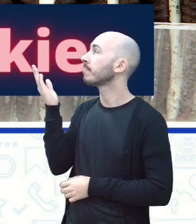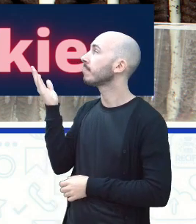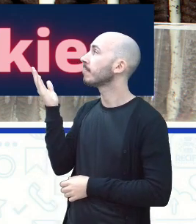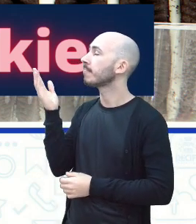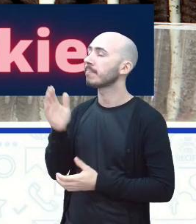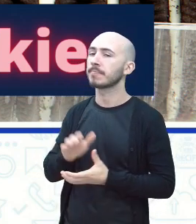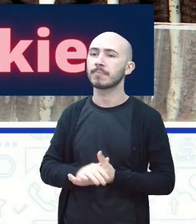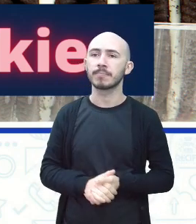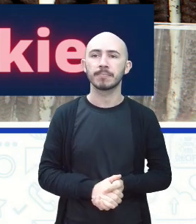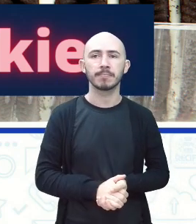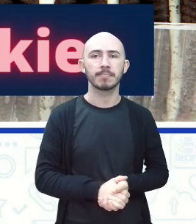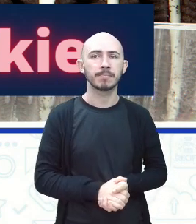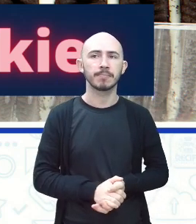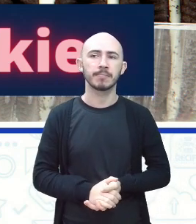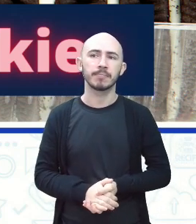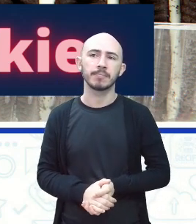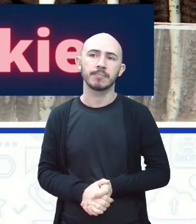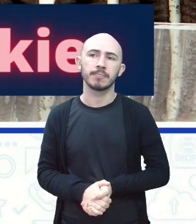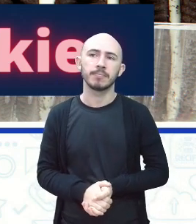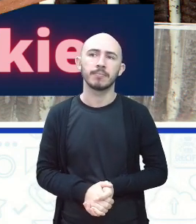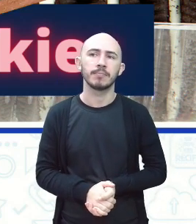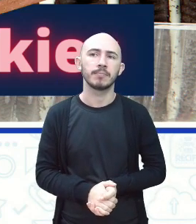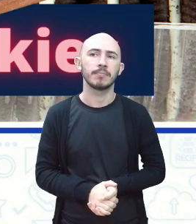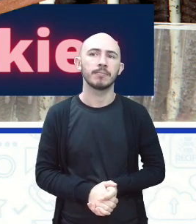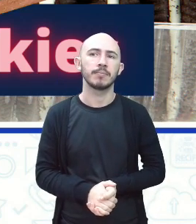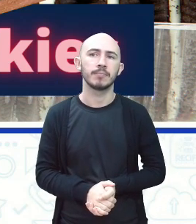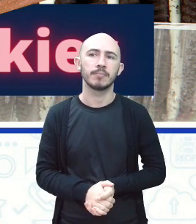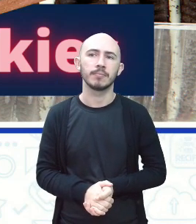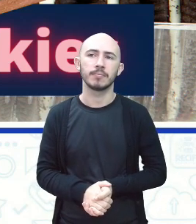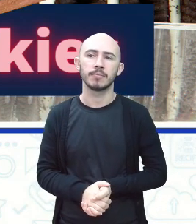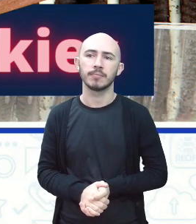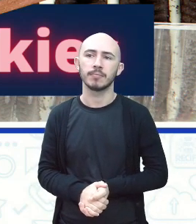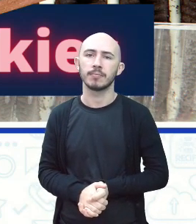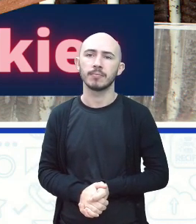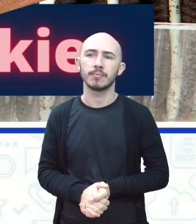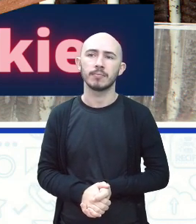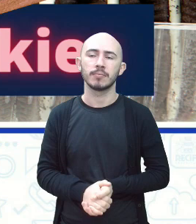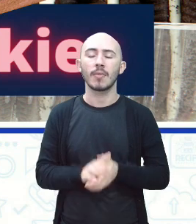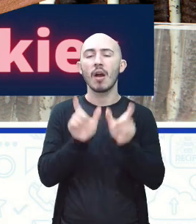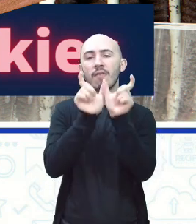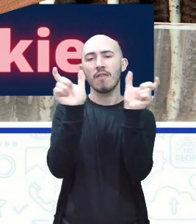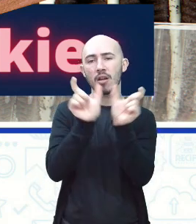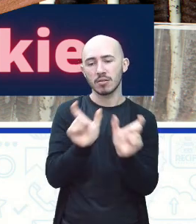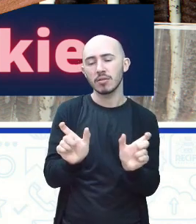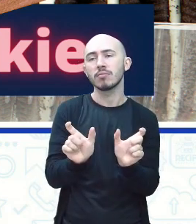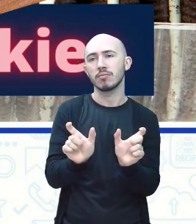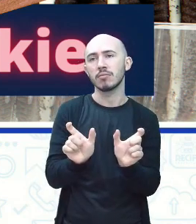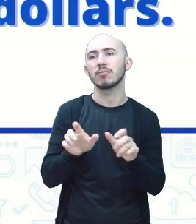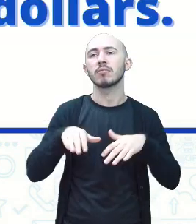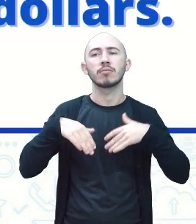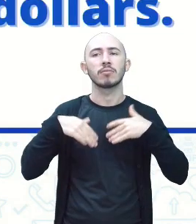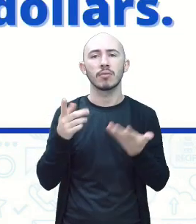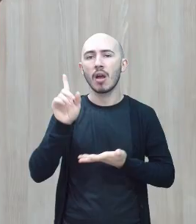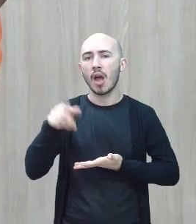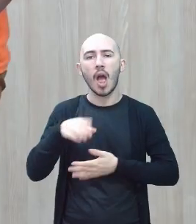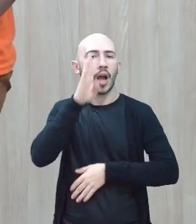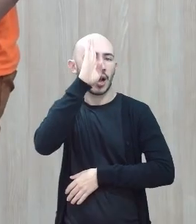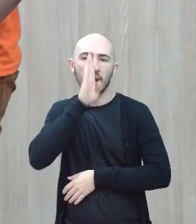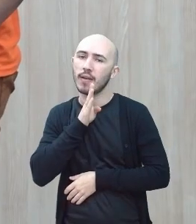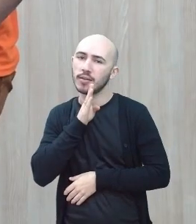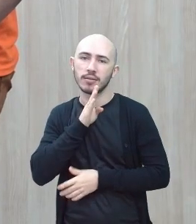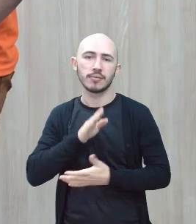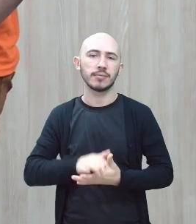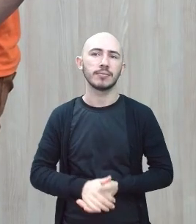it? Ou how much does it cost? Duas estruturas. Está dizendo aqui, ó, it is for free, ou seja, é de